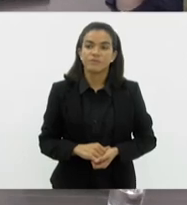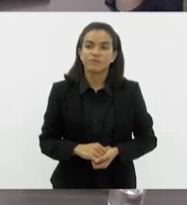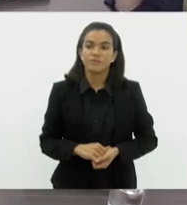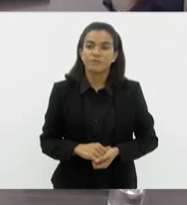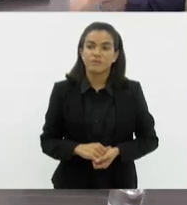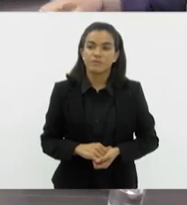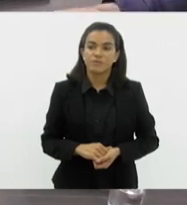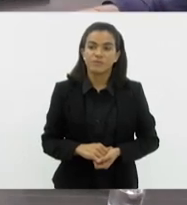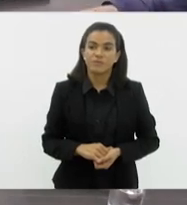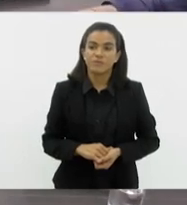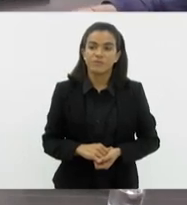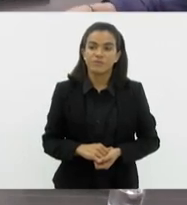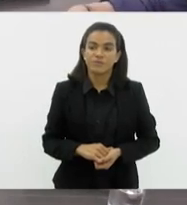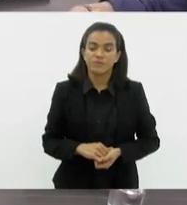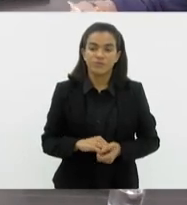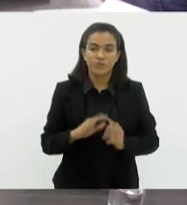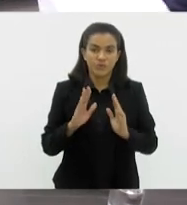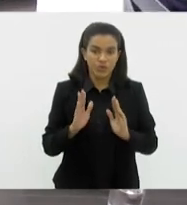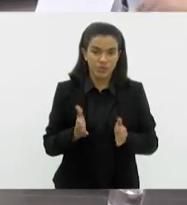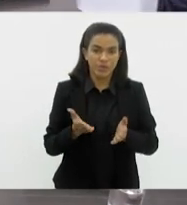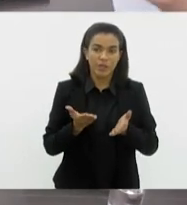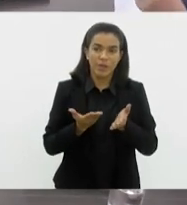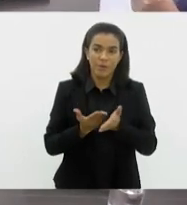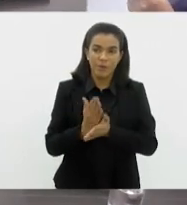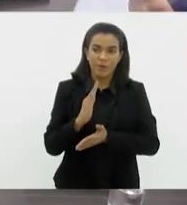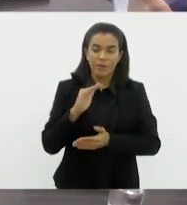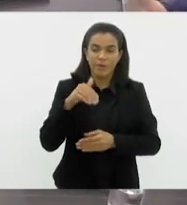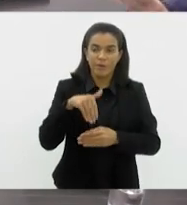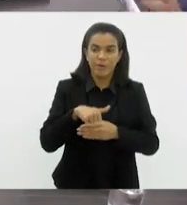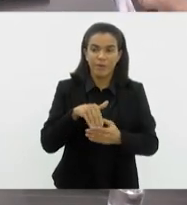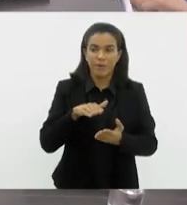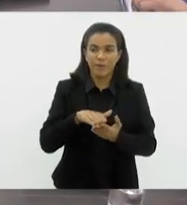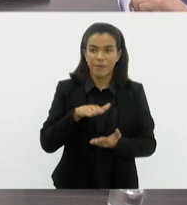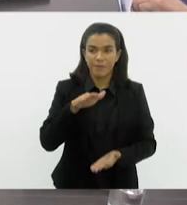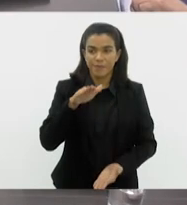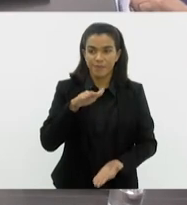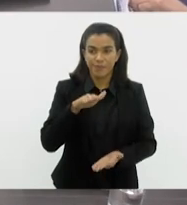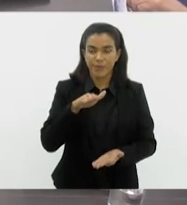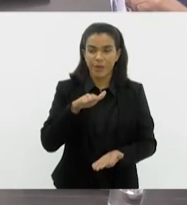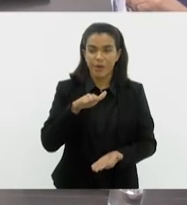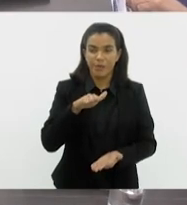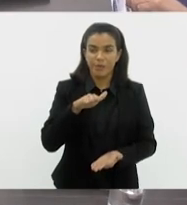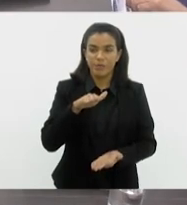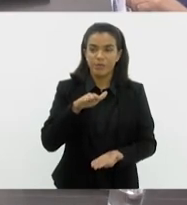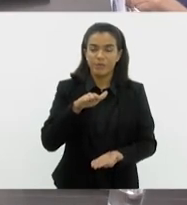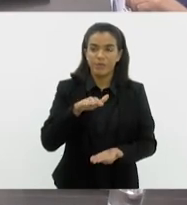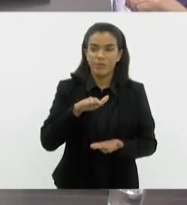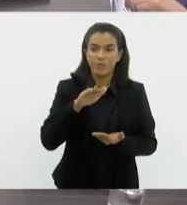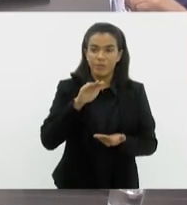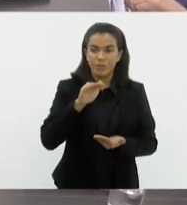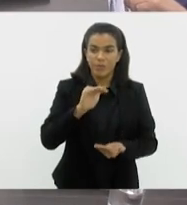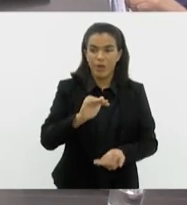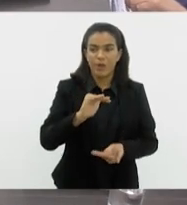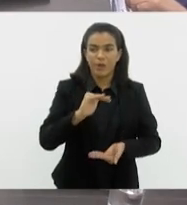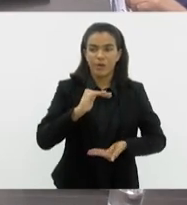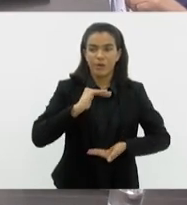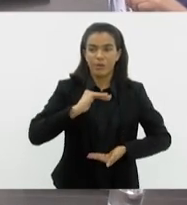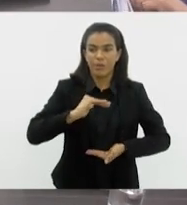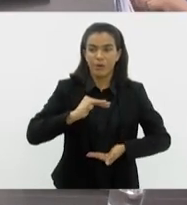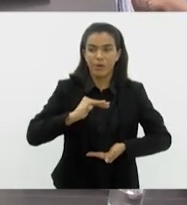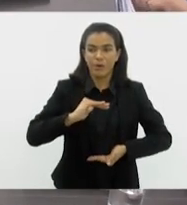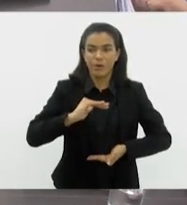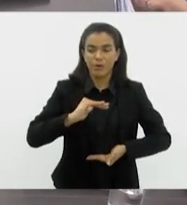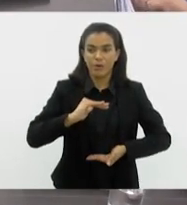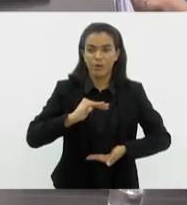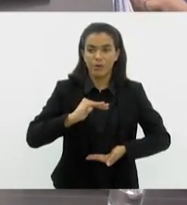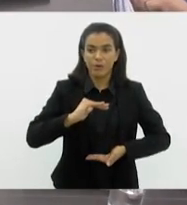senhores, que já está aprovada a votação em bloco, vamos votar então. O bloco, incluir